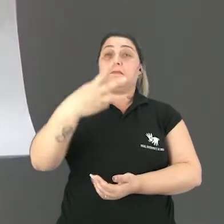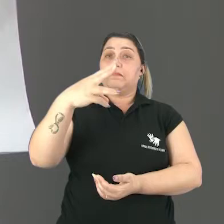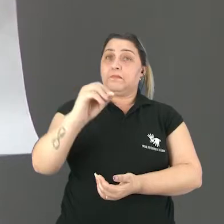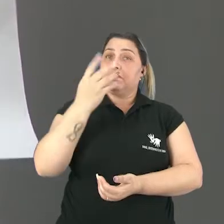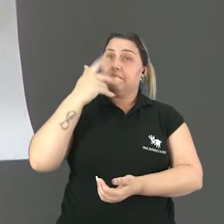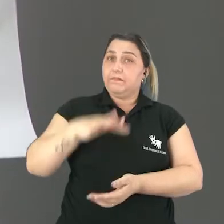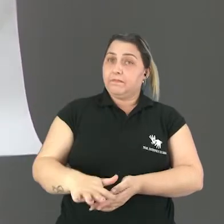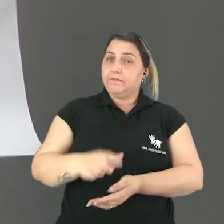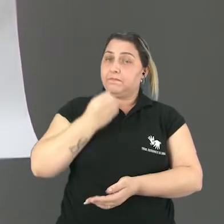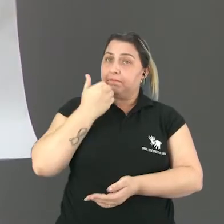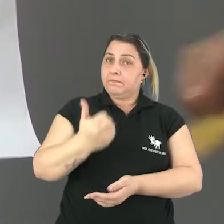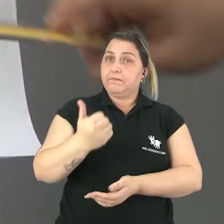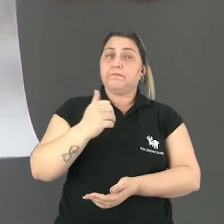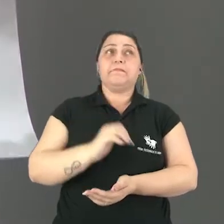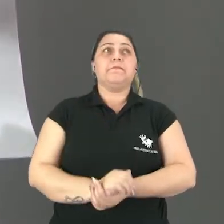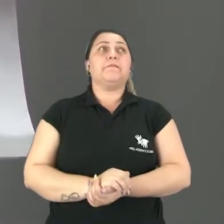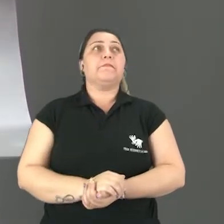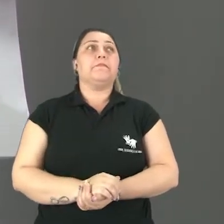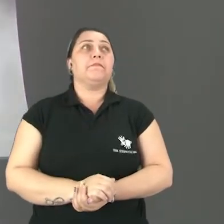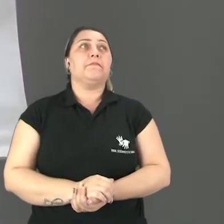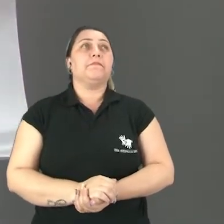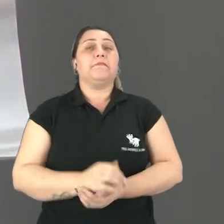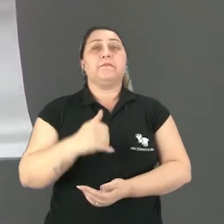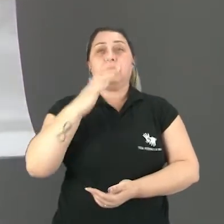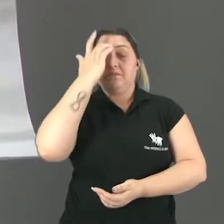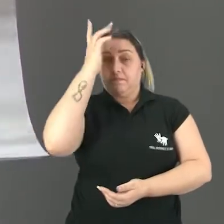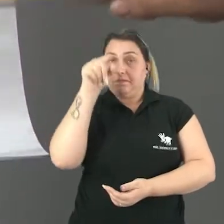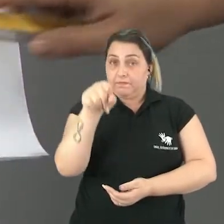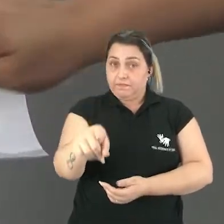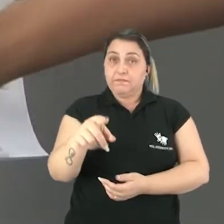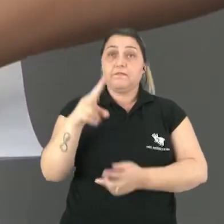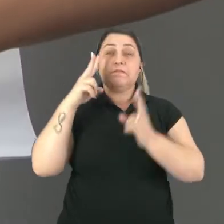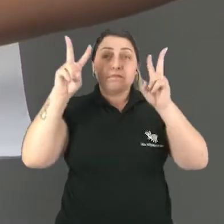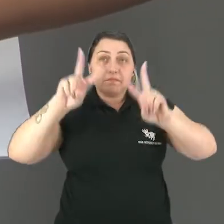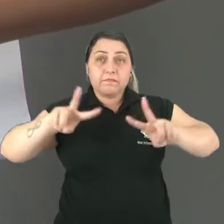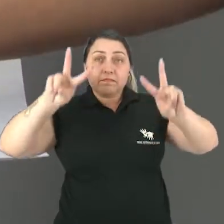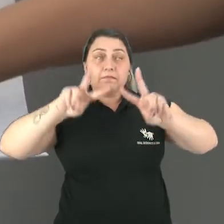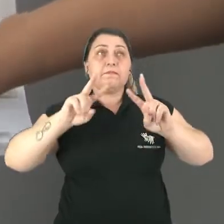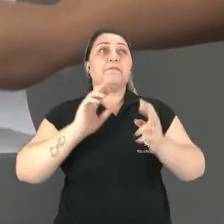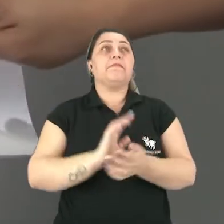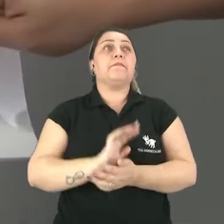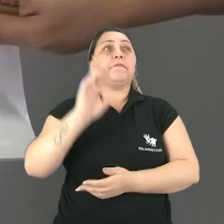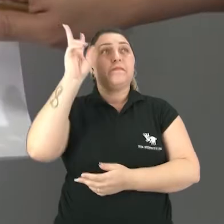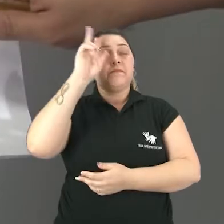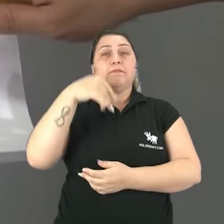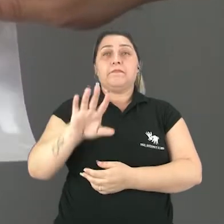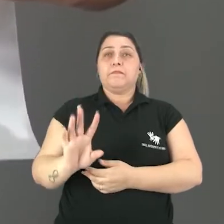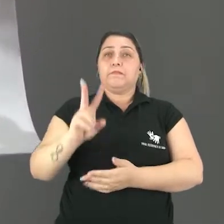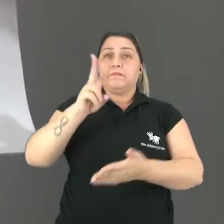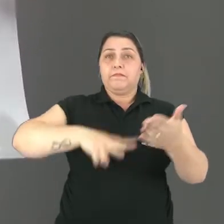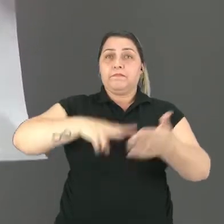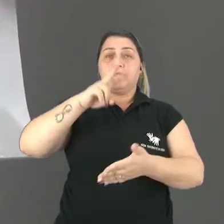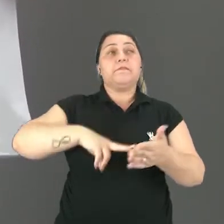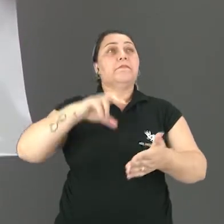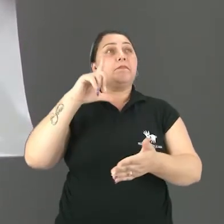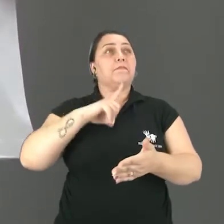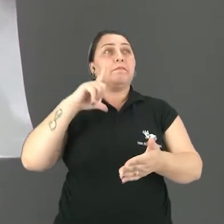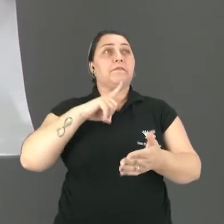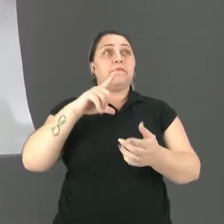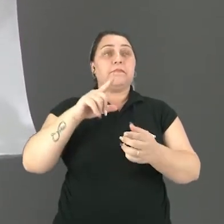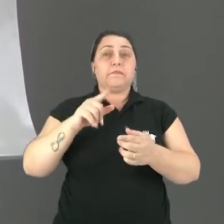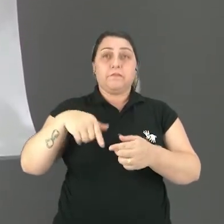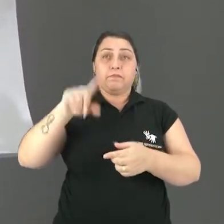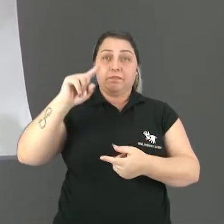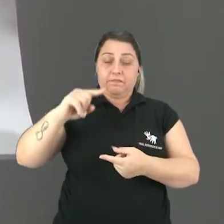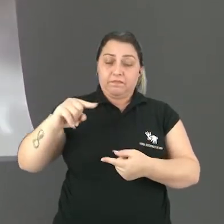30 crianças. Muito bem. Então, assim vai ficar mais fácil de você visualizar. Então, a história mais lida é aquela que possui a barra